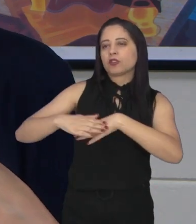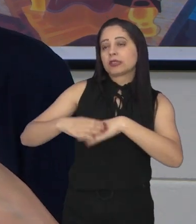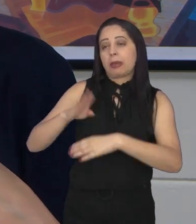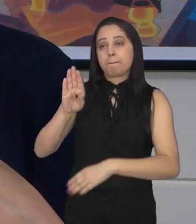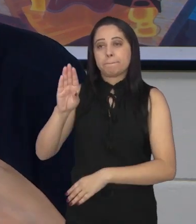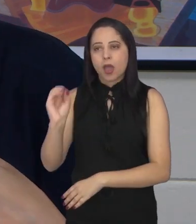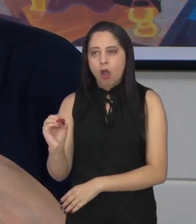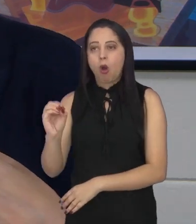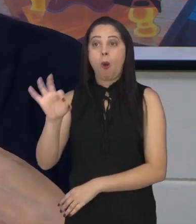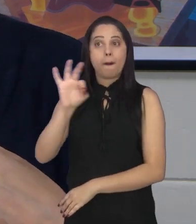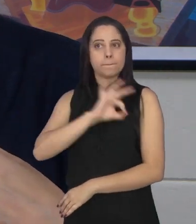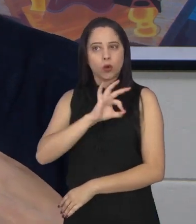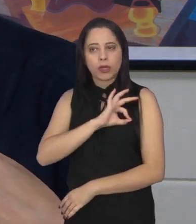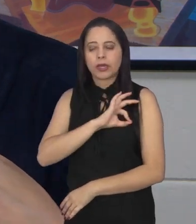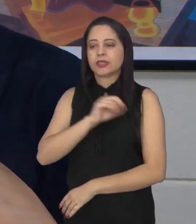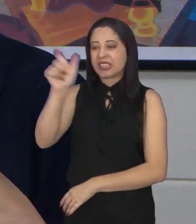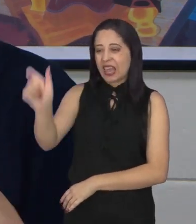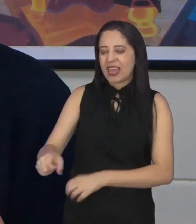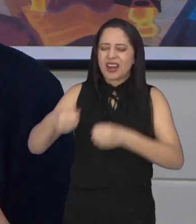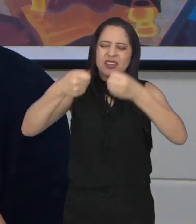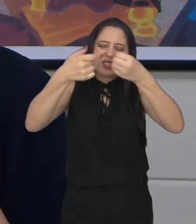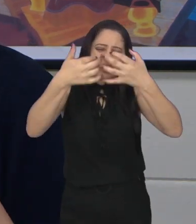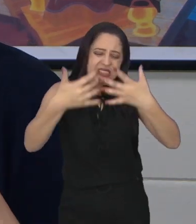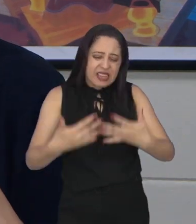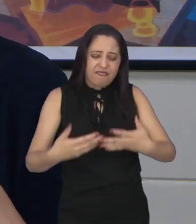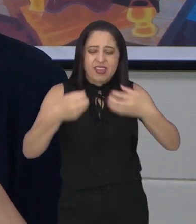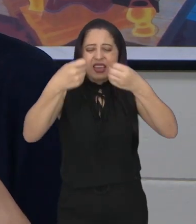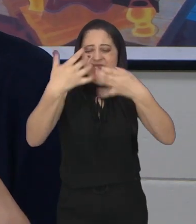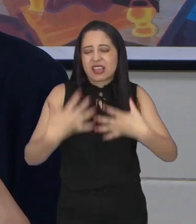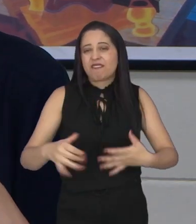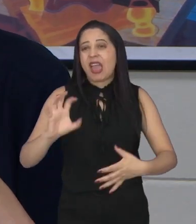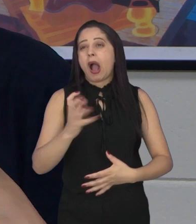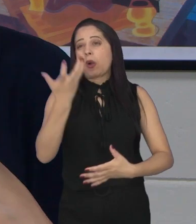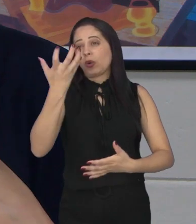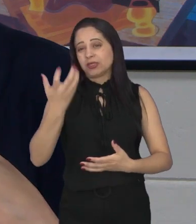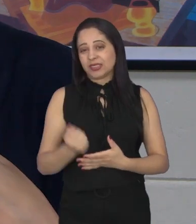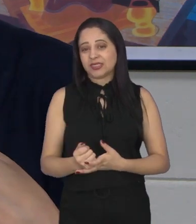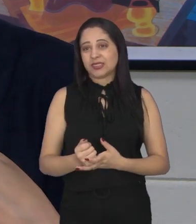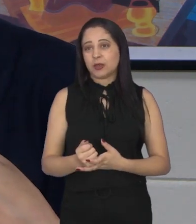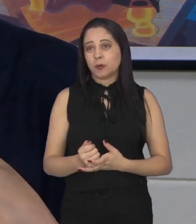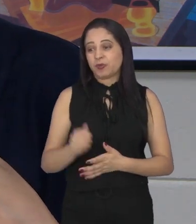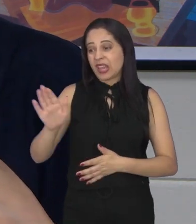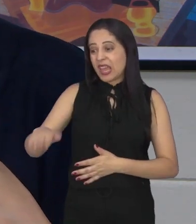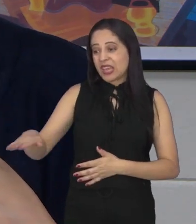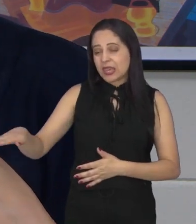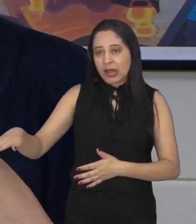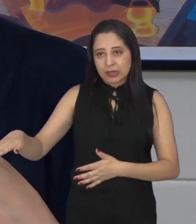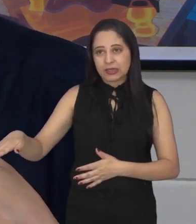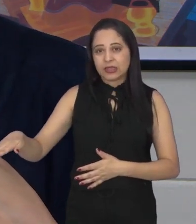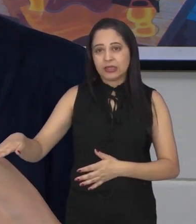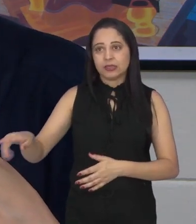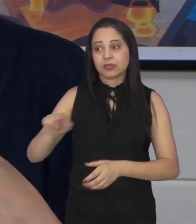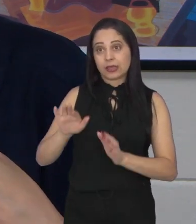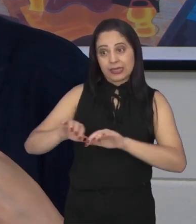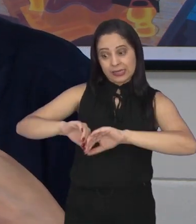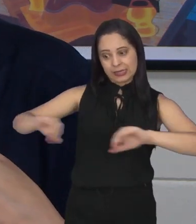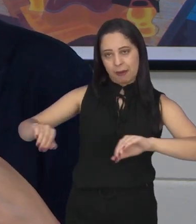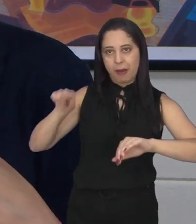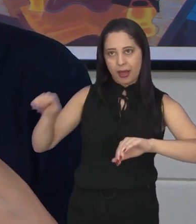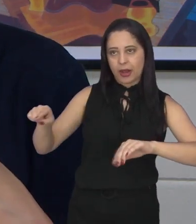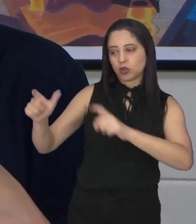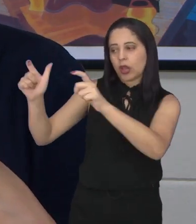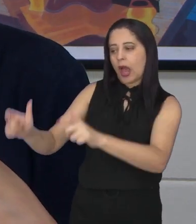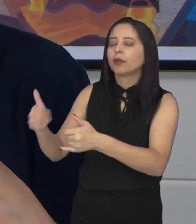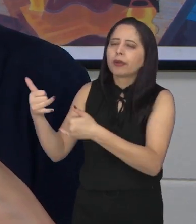descrever novamente esse sofrimento, se colocar no papel de vítima de novo, as crianças geralmente ficam na parte da brinquedoteca com os